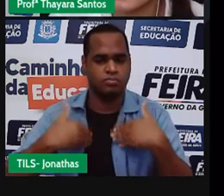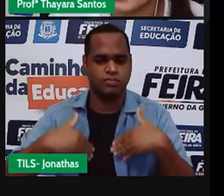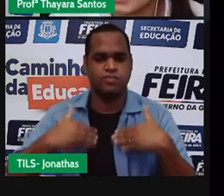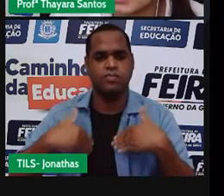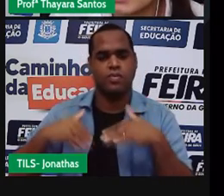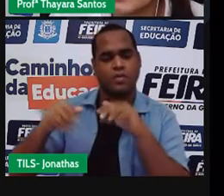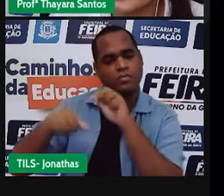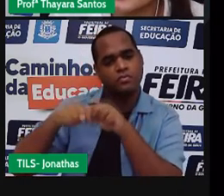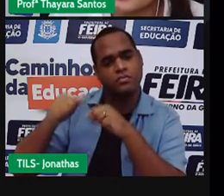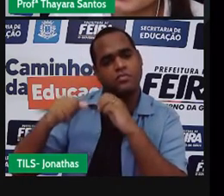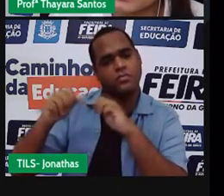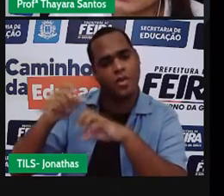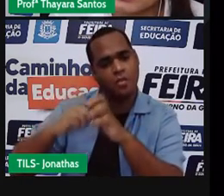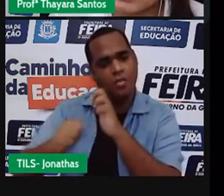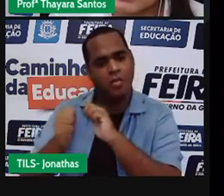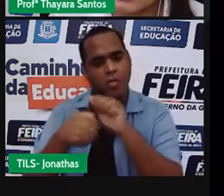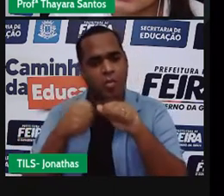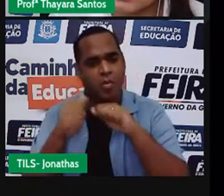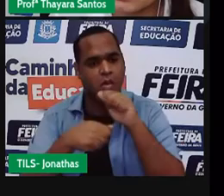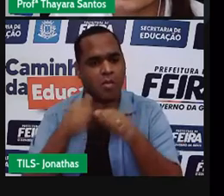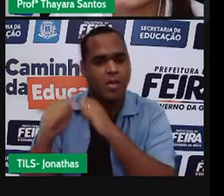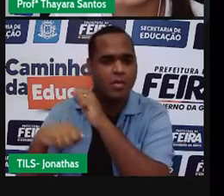menos do que estavam antes